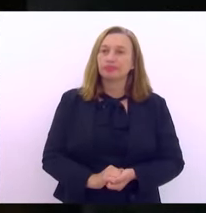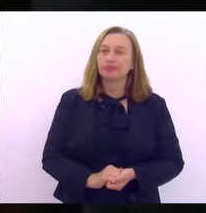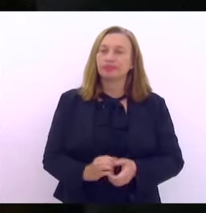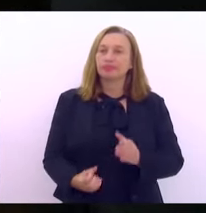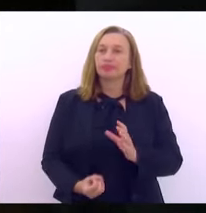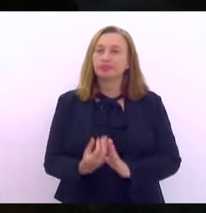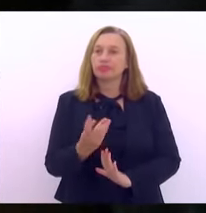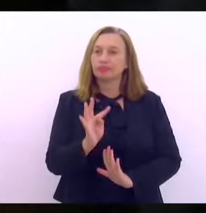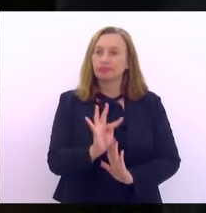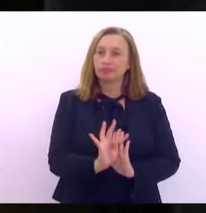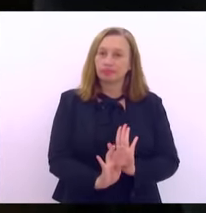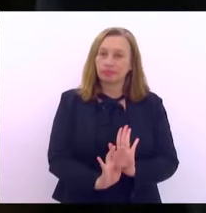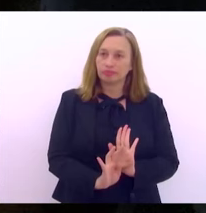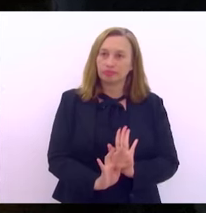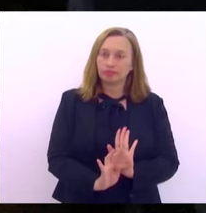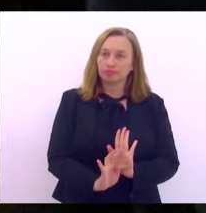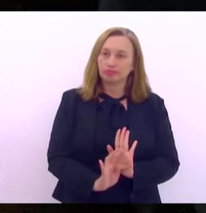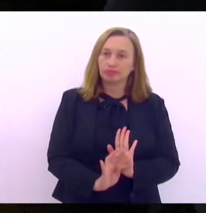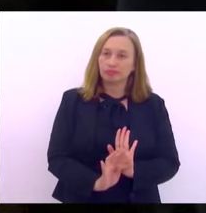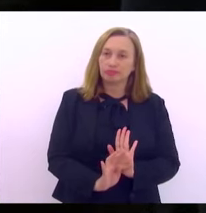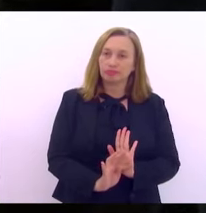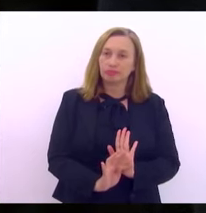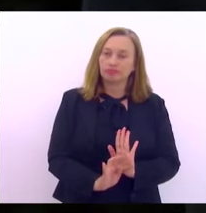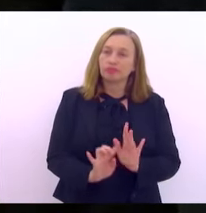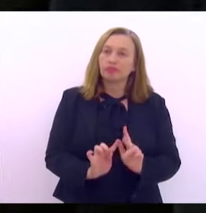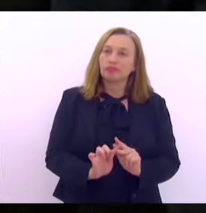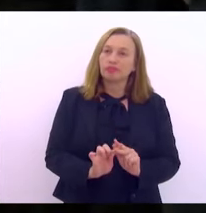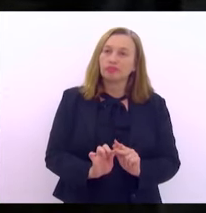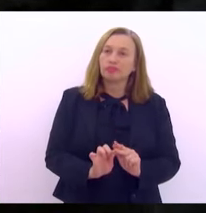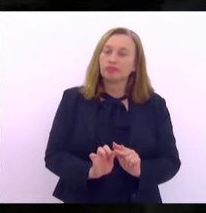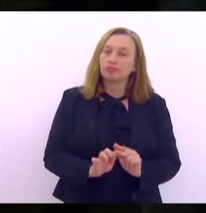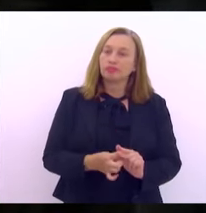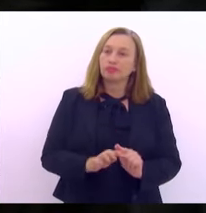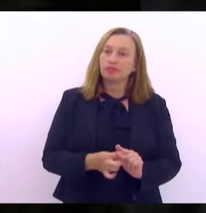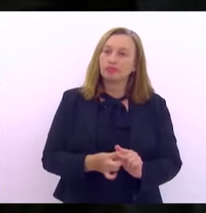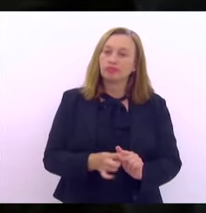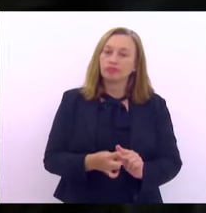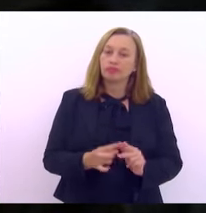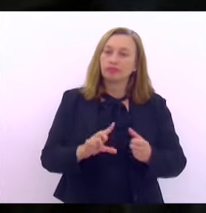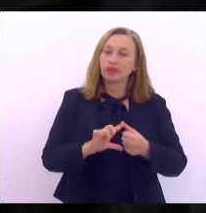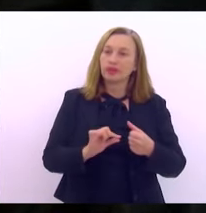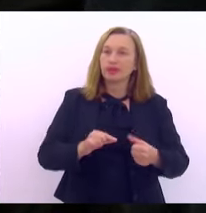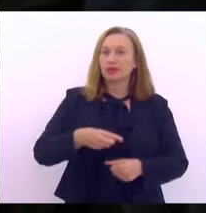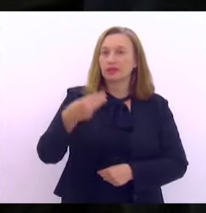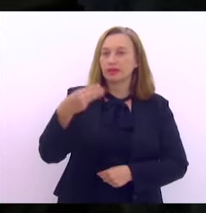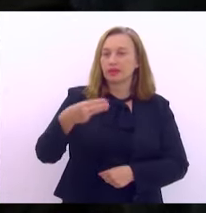texto uma correção no artigo 3º.